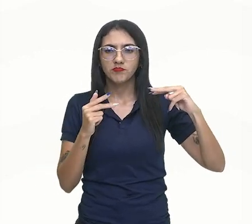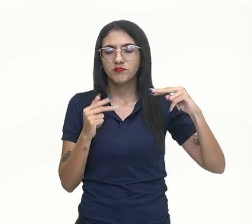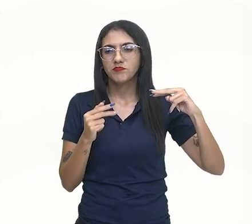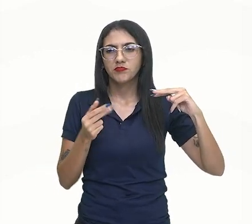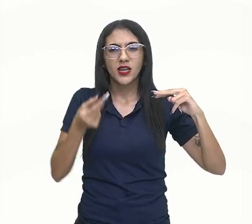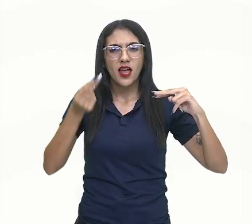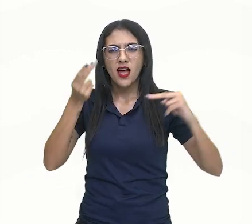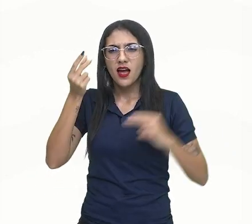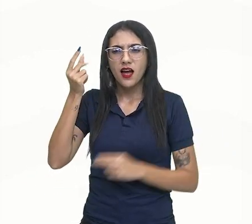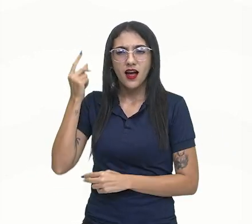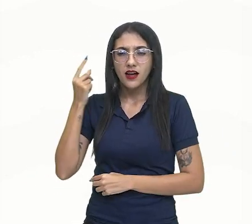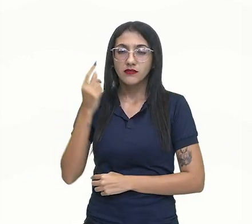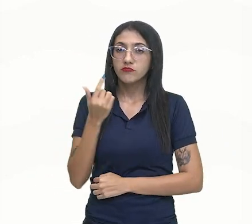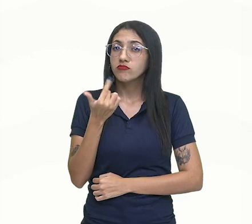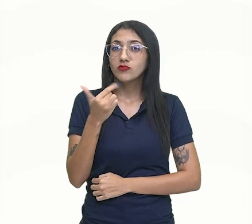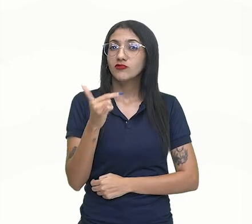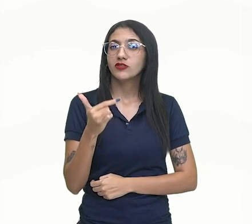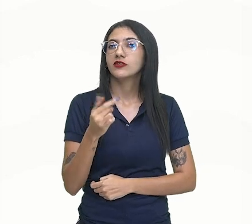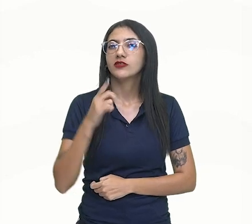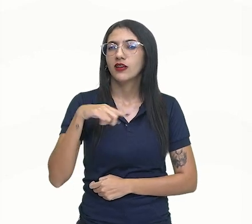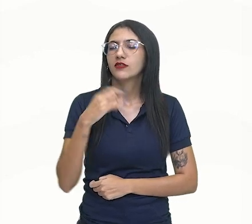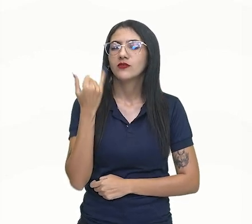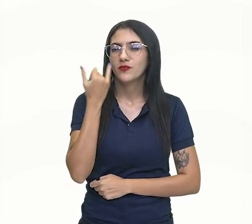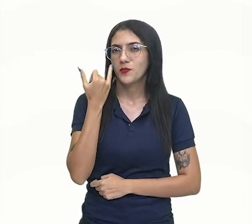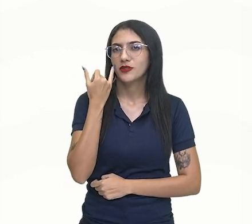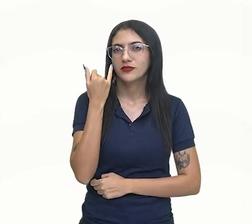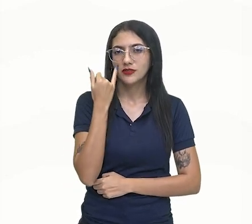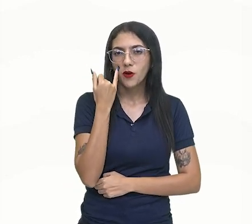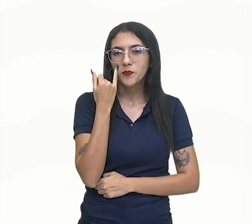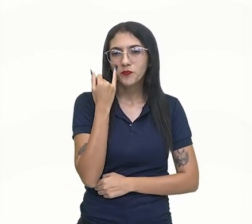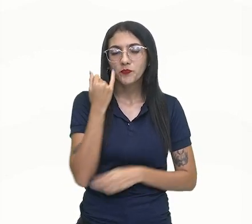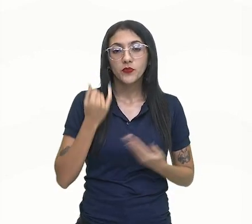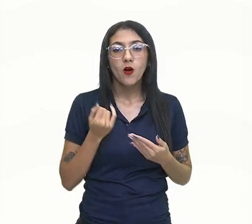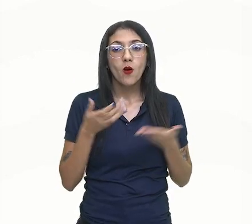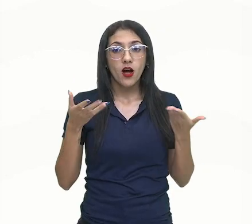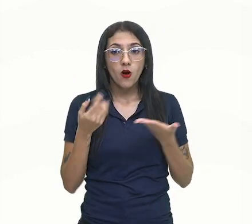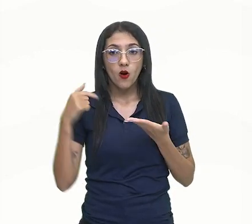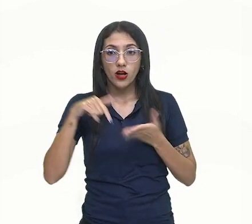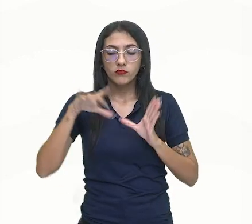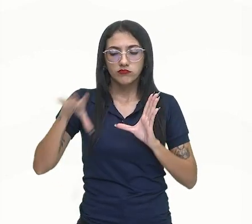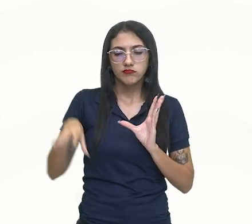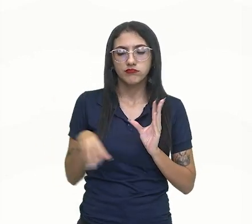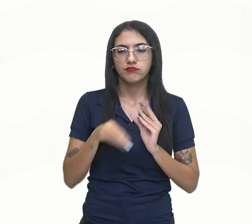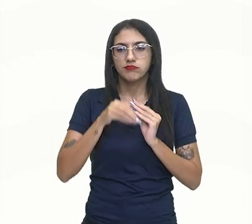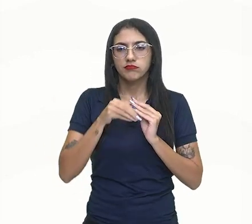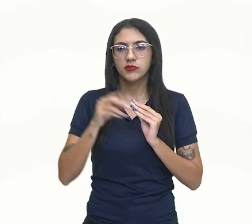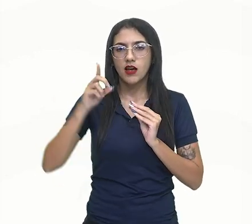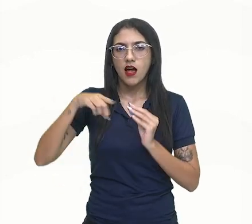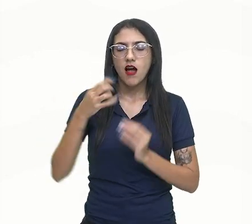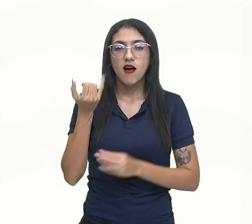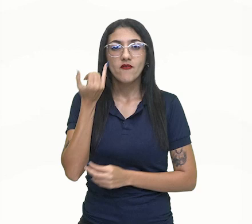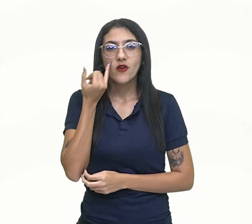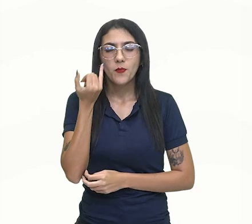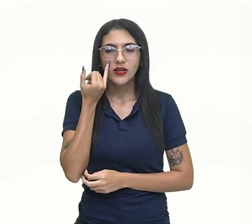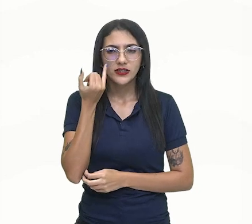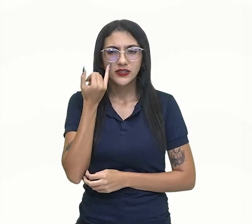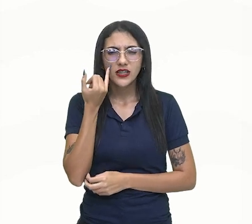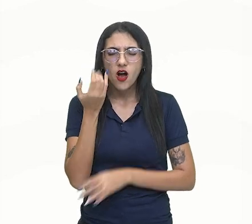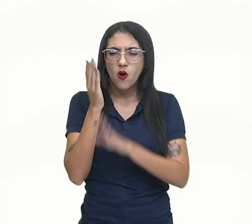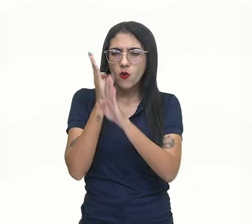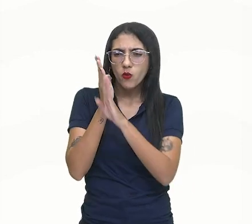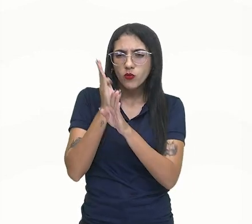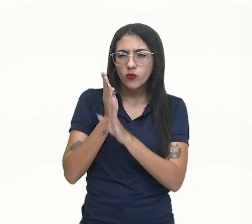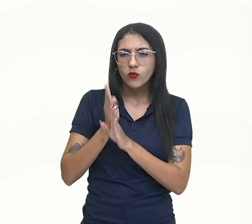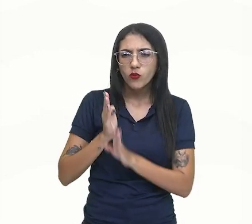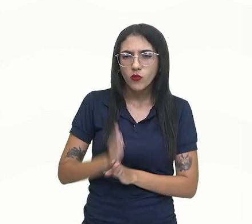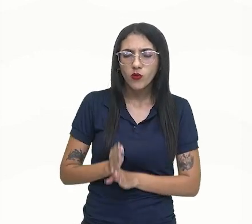todas essas informações lá na época de Darwin. Eles incorporam essas informações, todas as